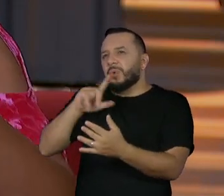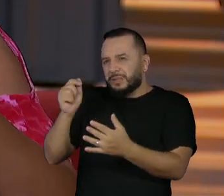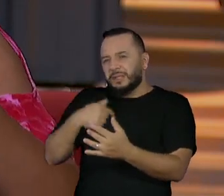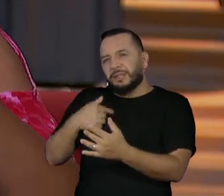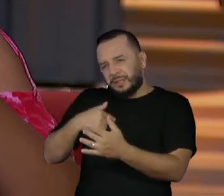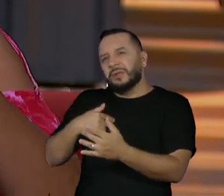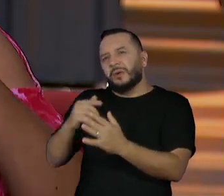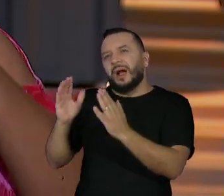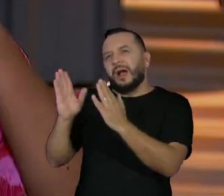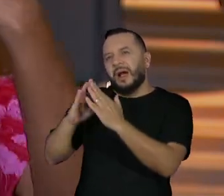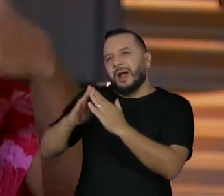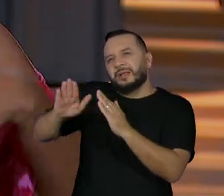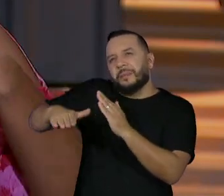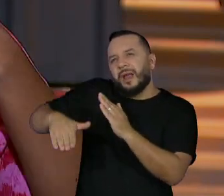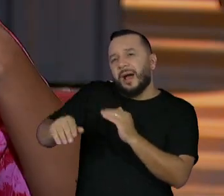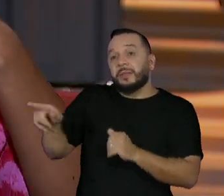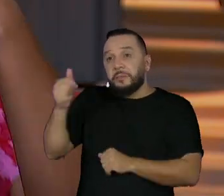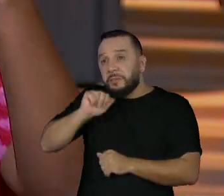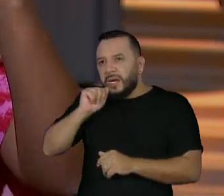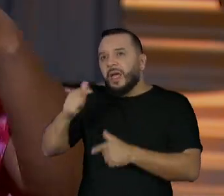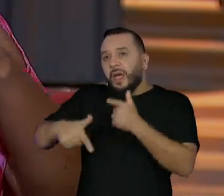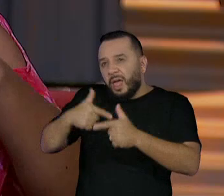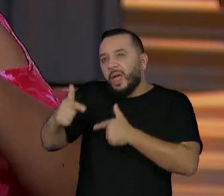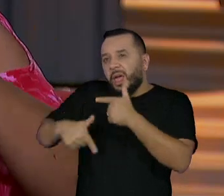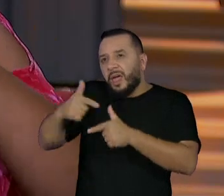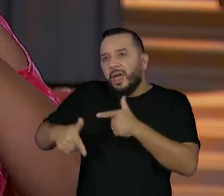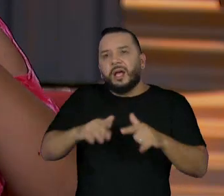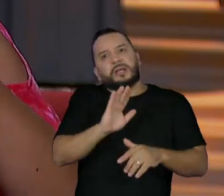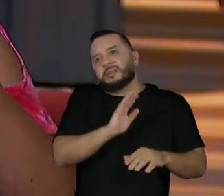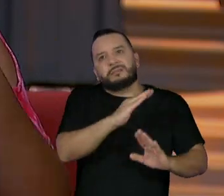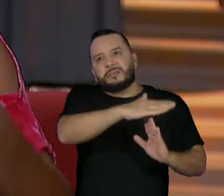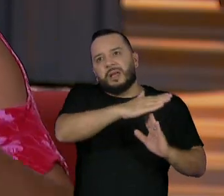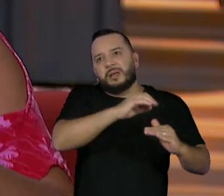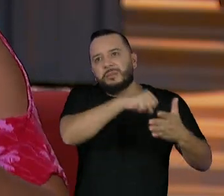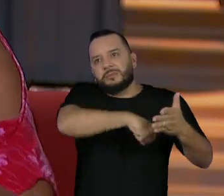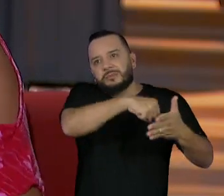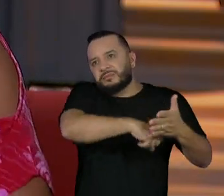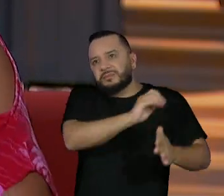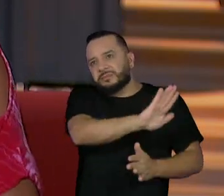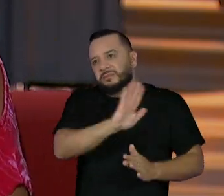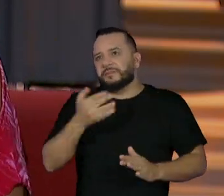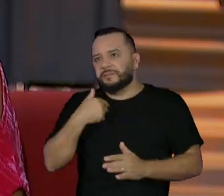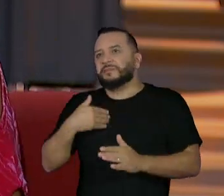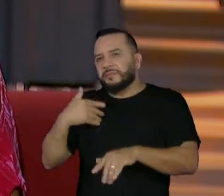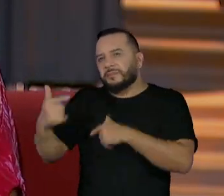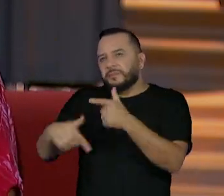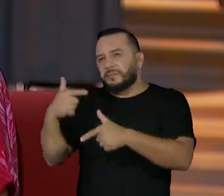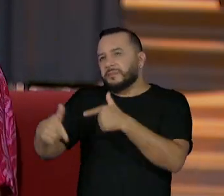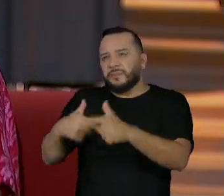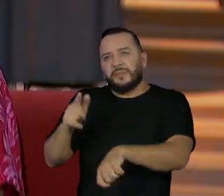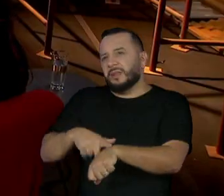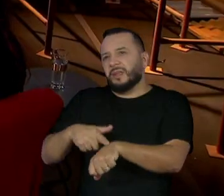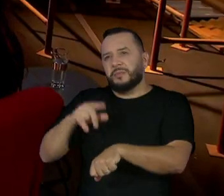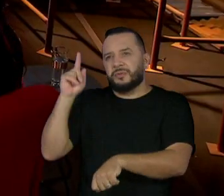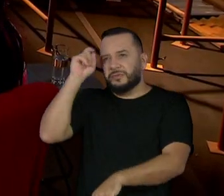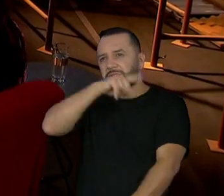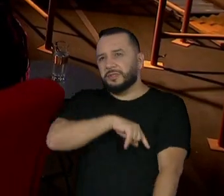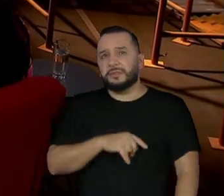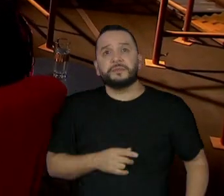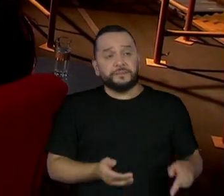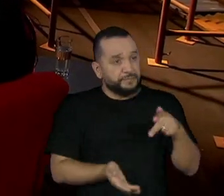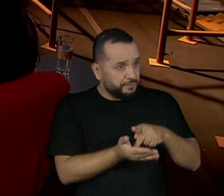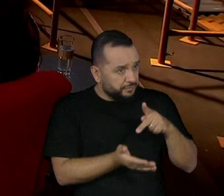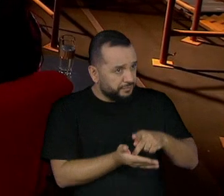habitação popular. Então, ela teve que trabalhar mais, entrar em outro serviço. Então, tem isso também, né? O tempo é muito escasso. É a clássica. Você tem